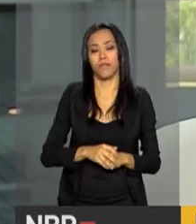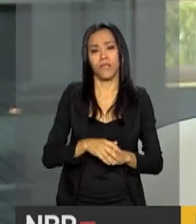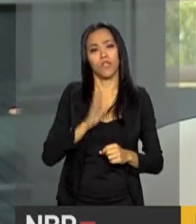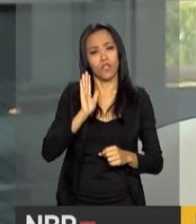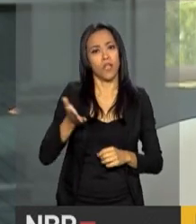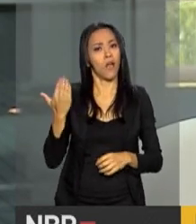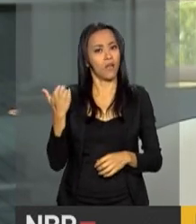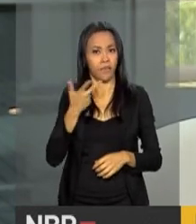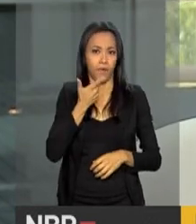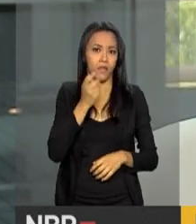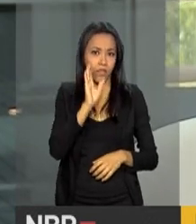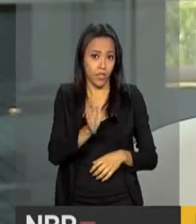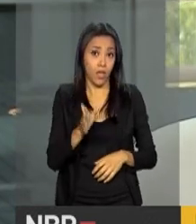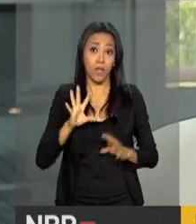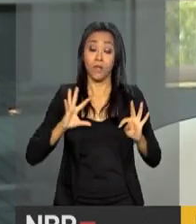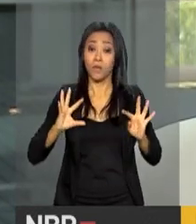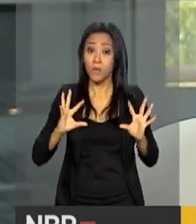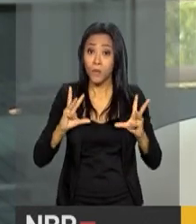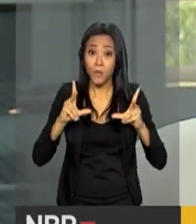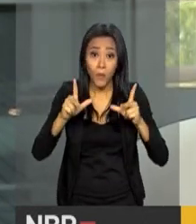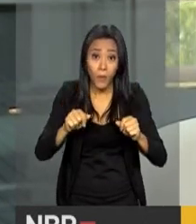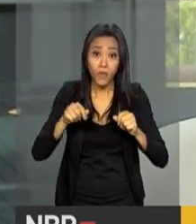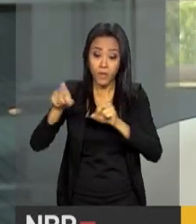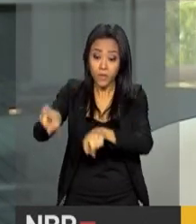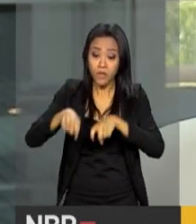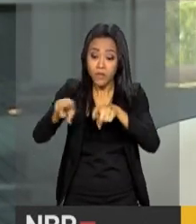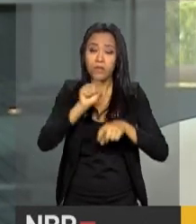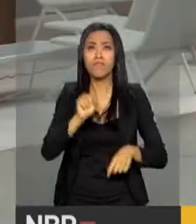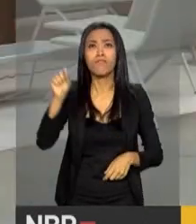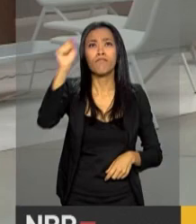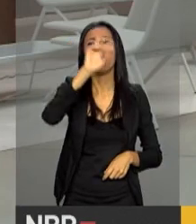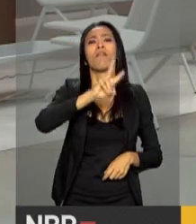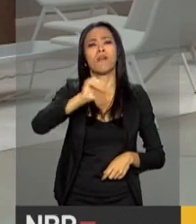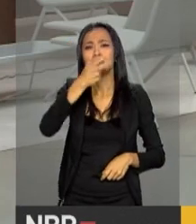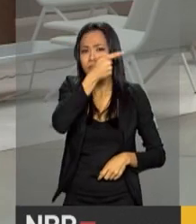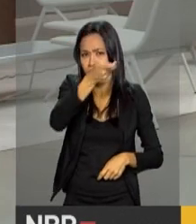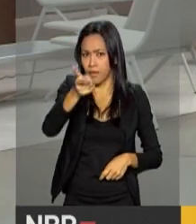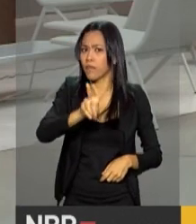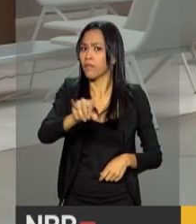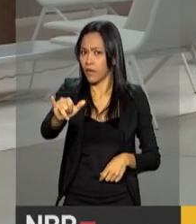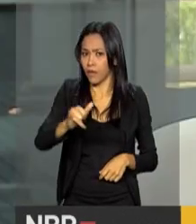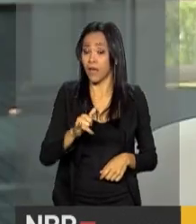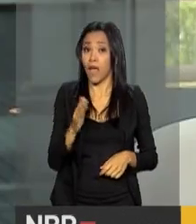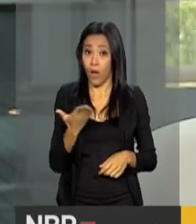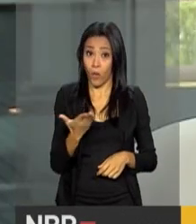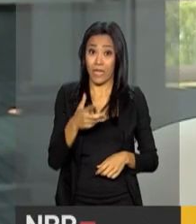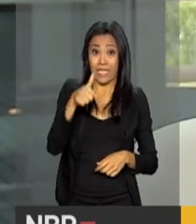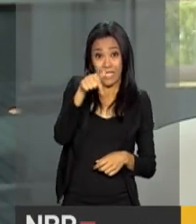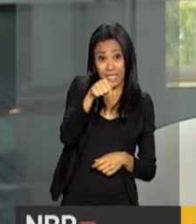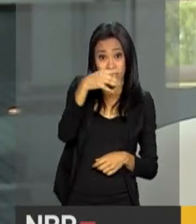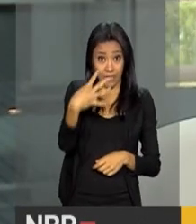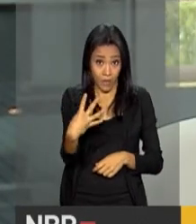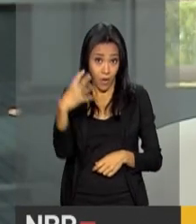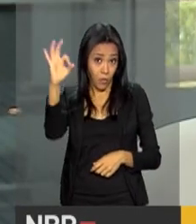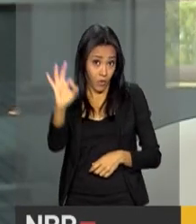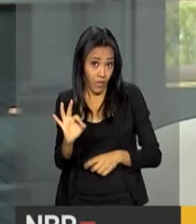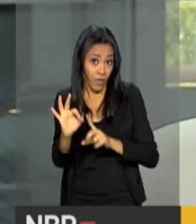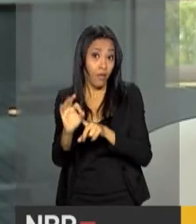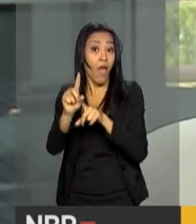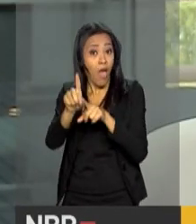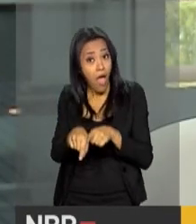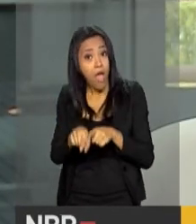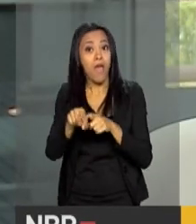disse anteriormente todas as mesmas propriedades serão visitadas agora 74 por cento representa